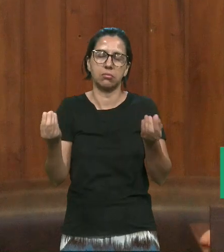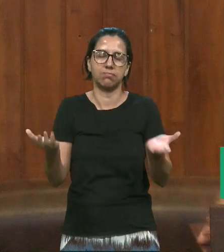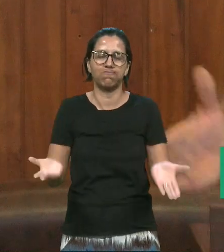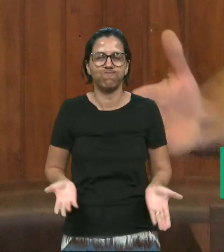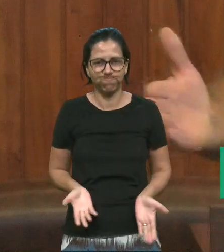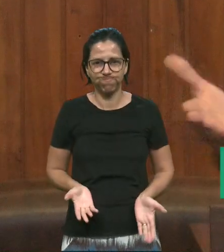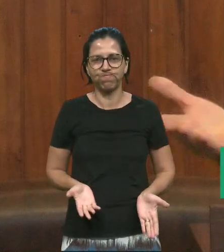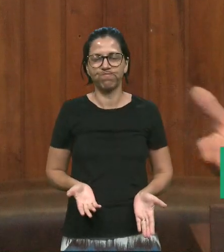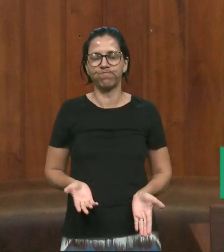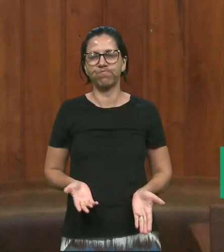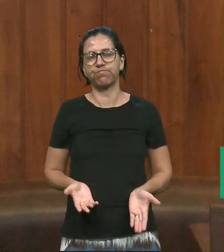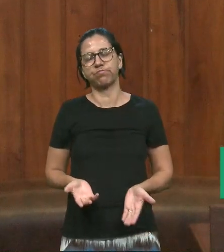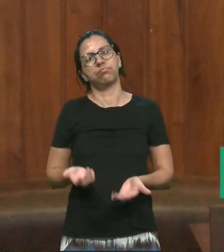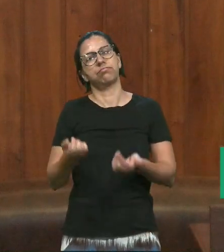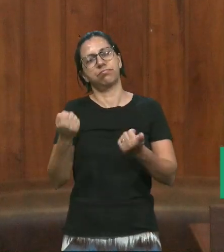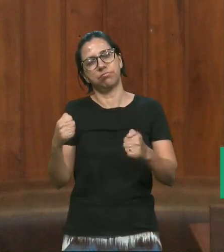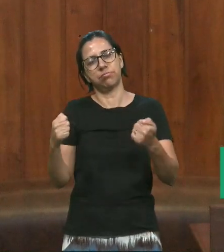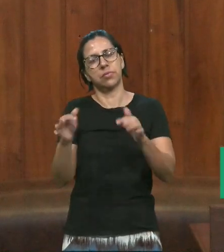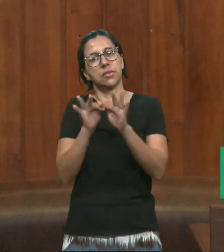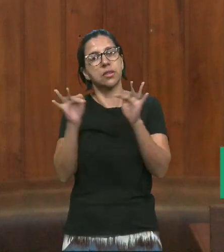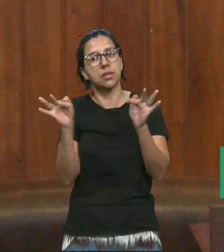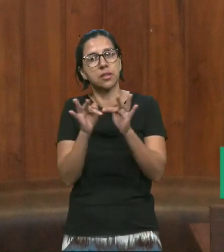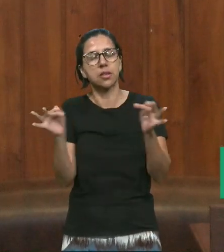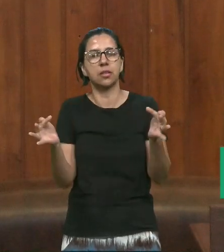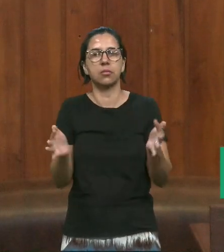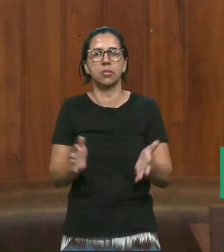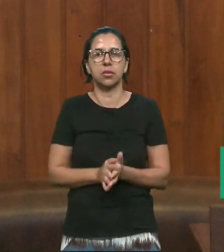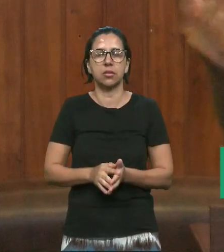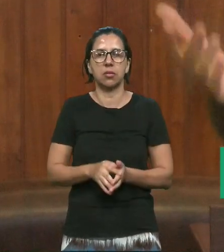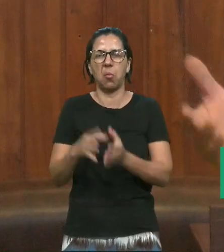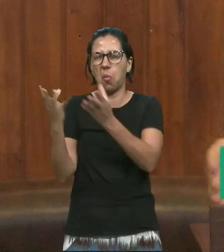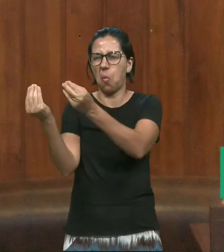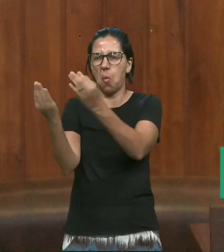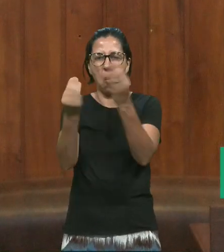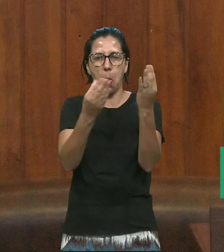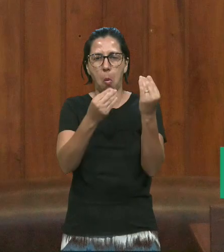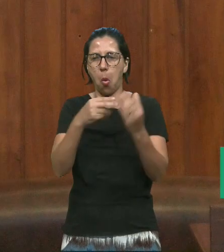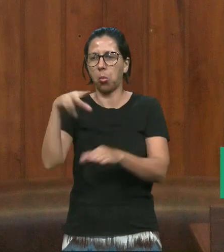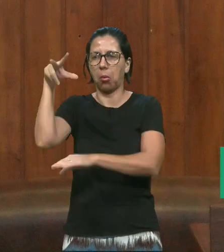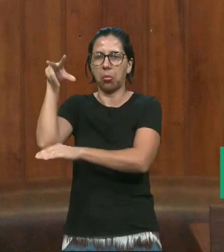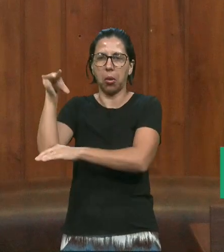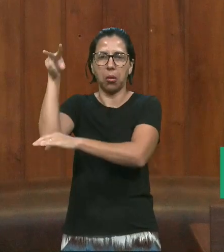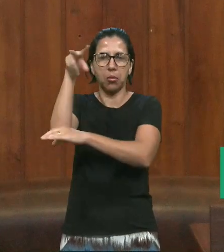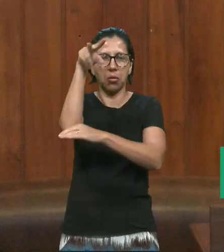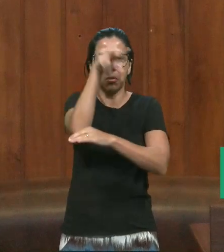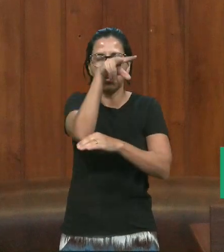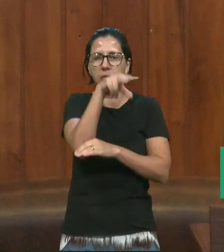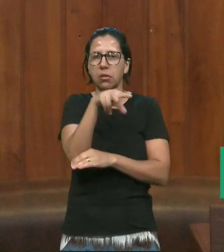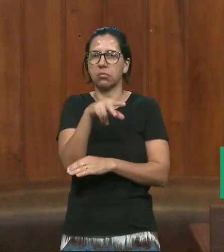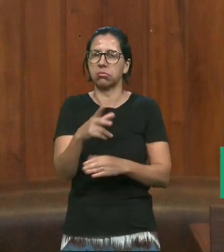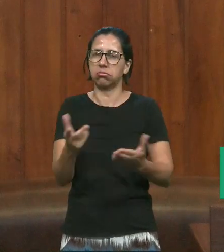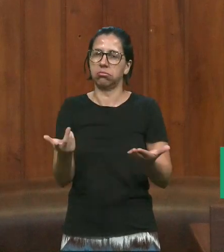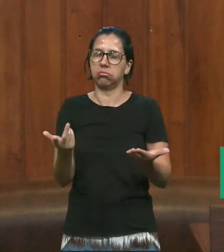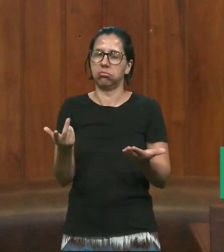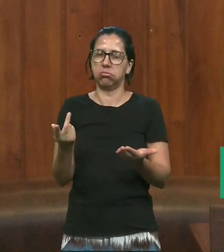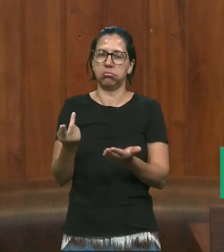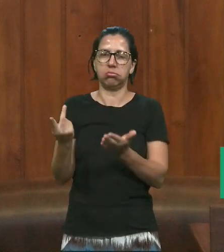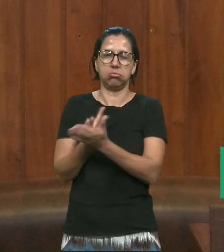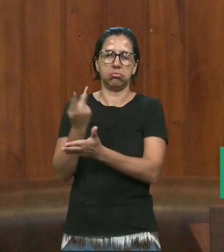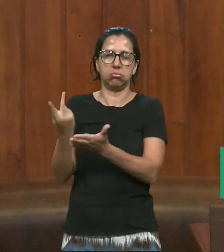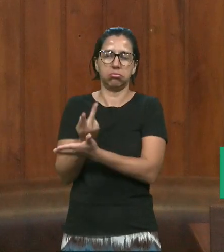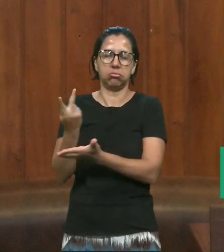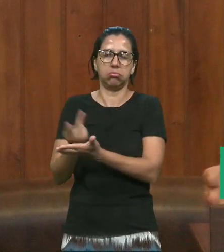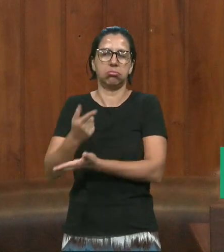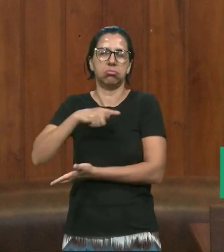Tá? Pronto, resolvi o problema. Agora não, o cara vem aqui e coloca um monte de radar e com várias suspeitas de